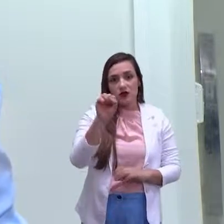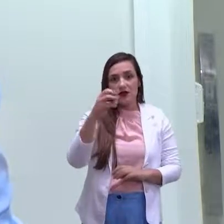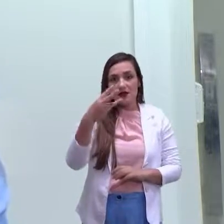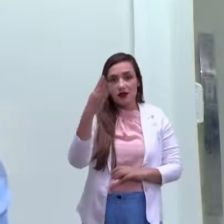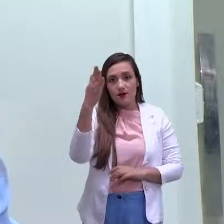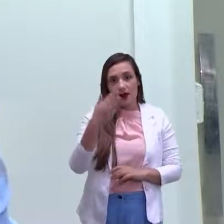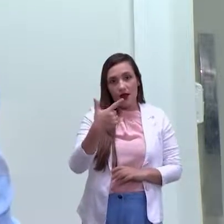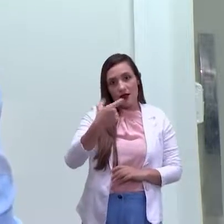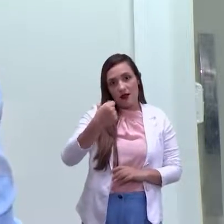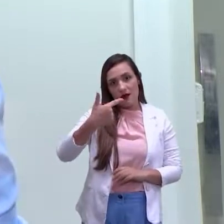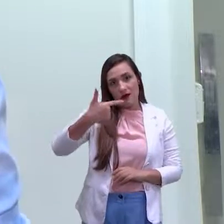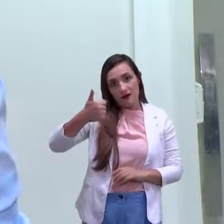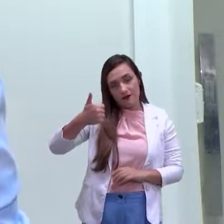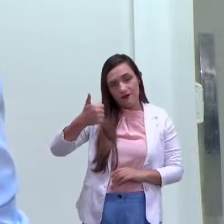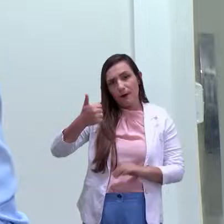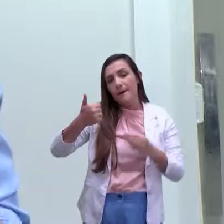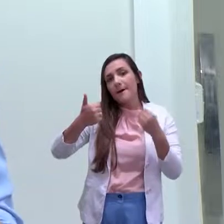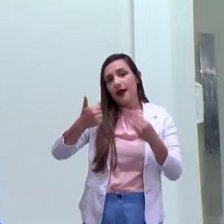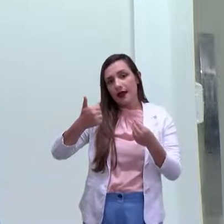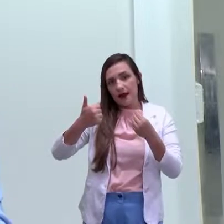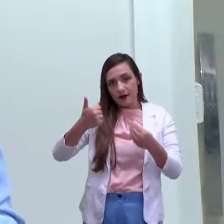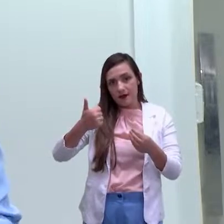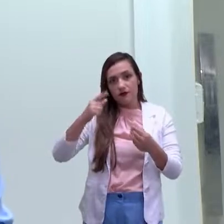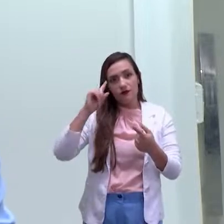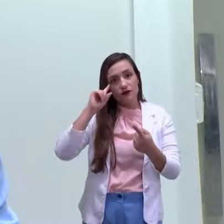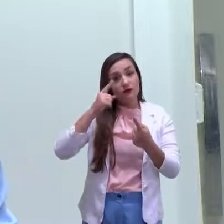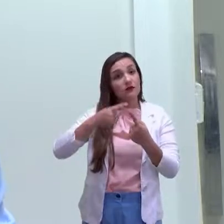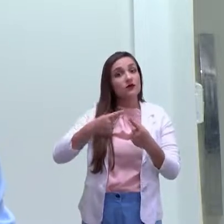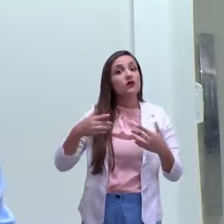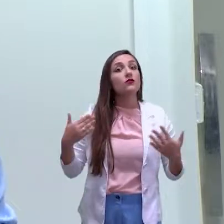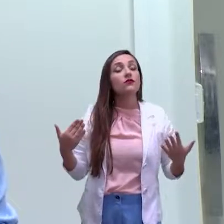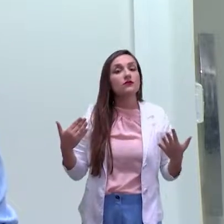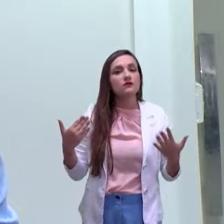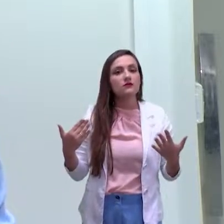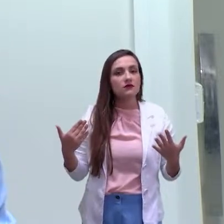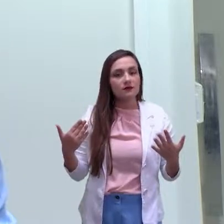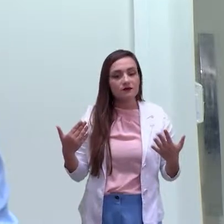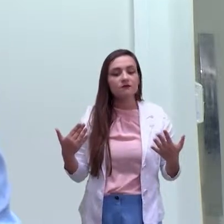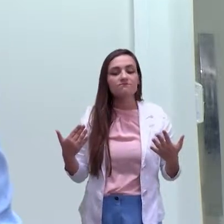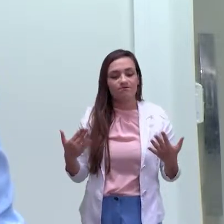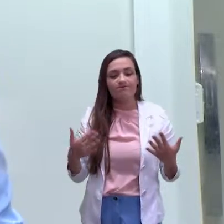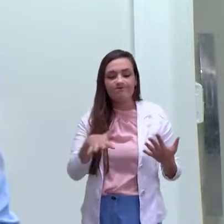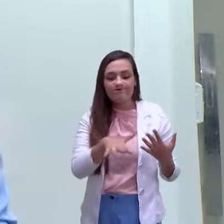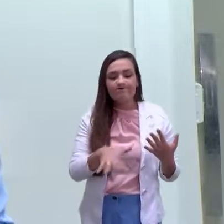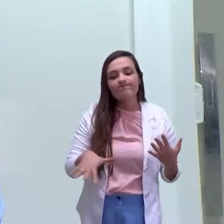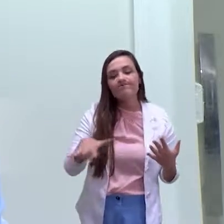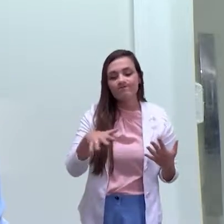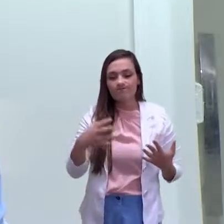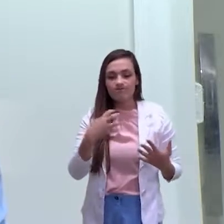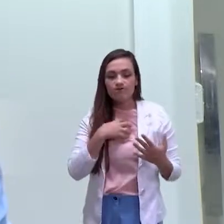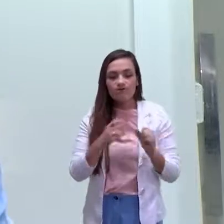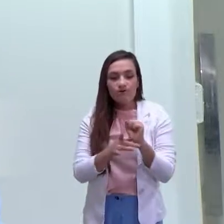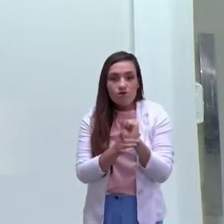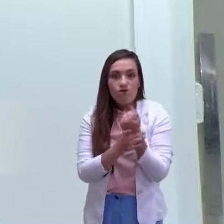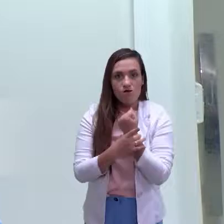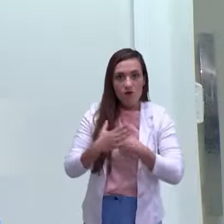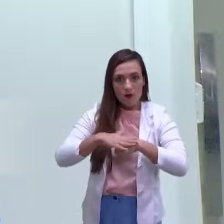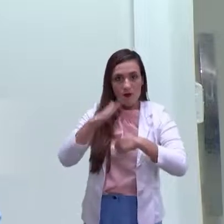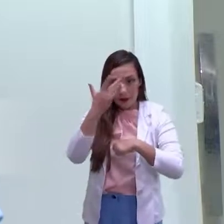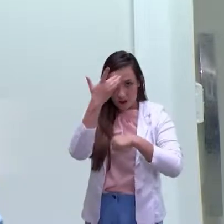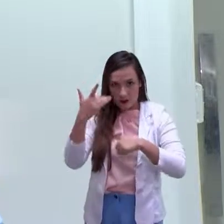5.683 de 2021, que veio com o objetivo de trazer mais segurança ao